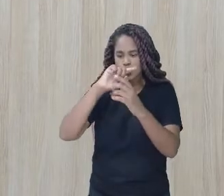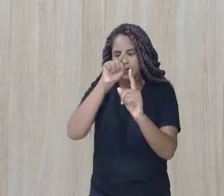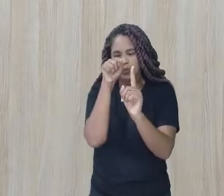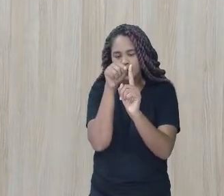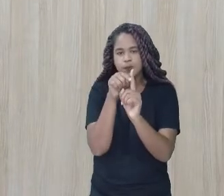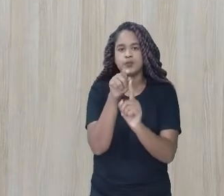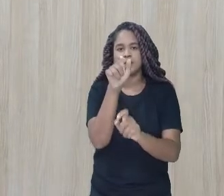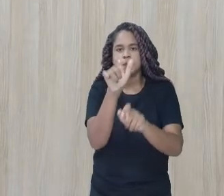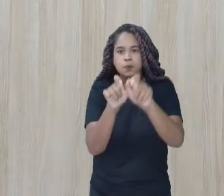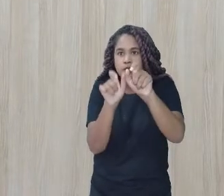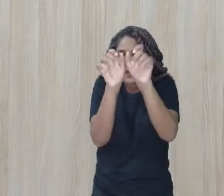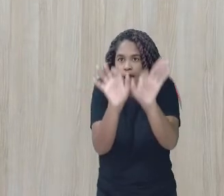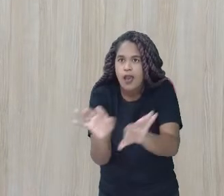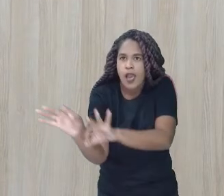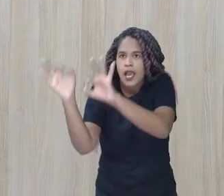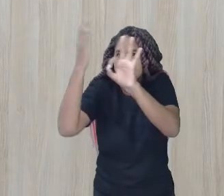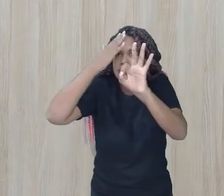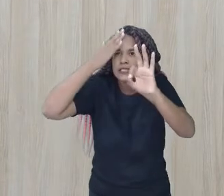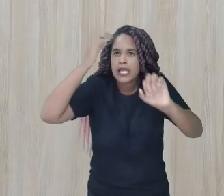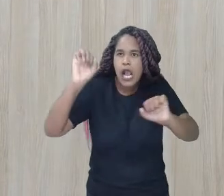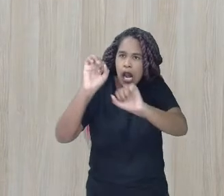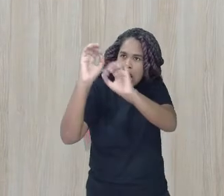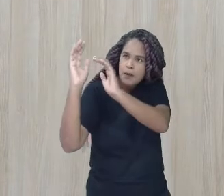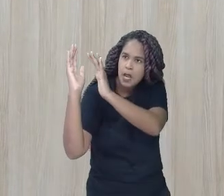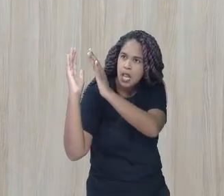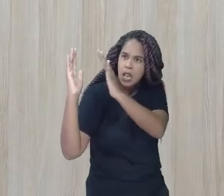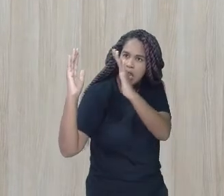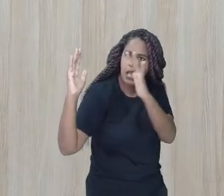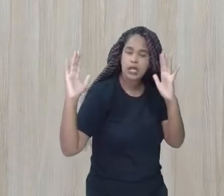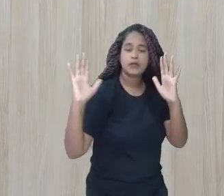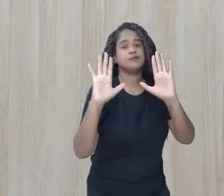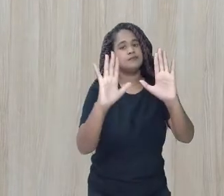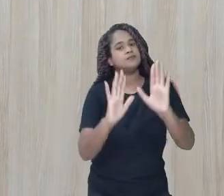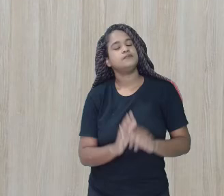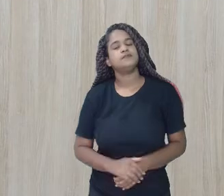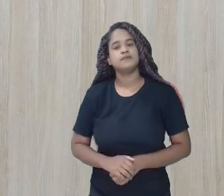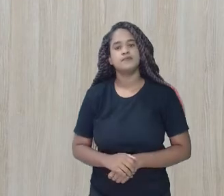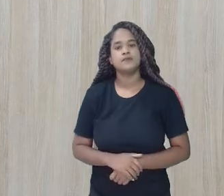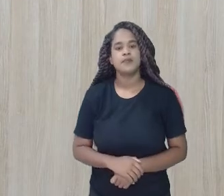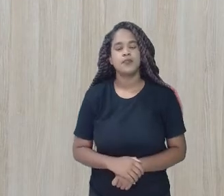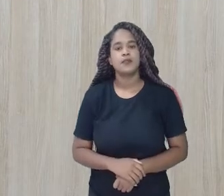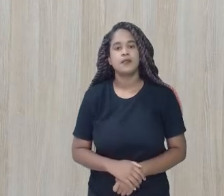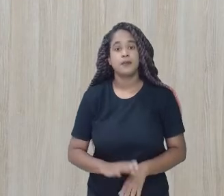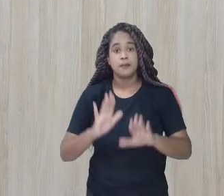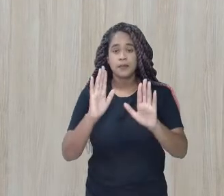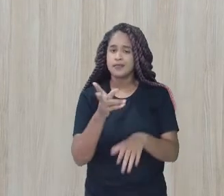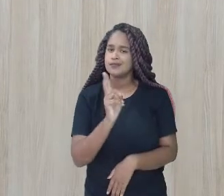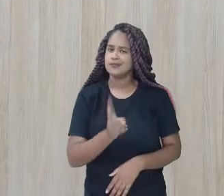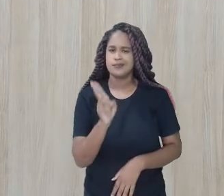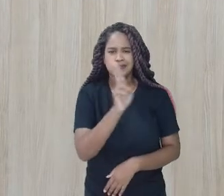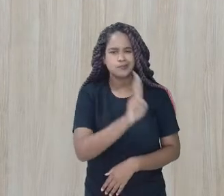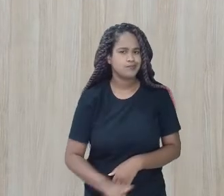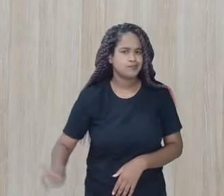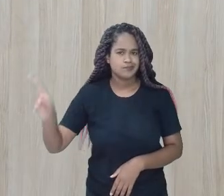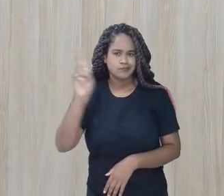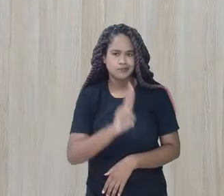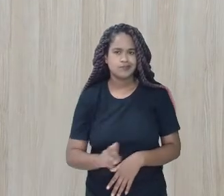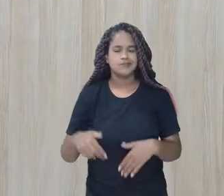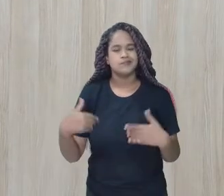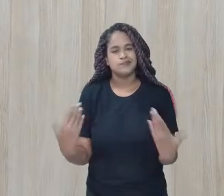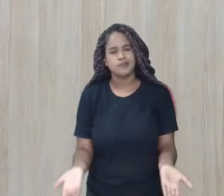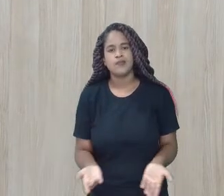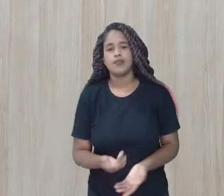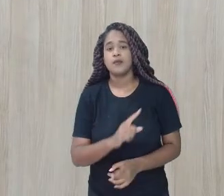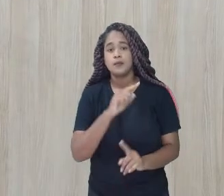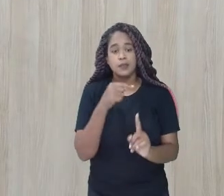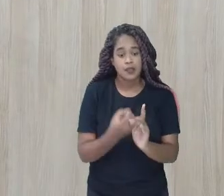nosso telespectador a entender a viagem no tempo, mas ela é cada vez mais utilizada. Então, seja para